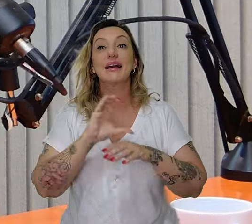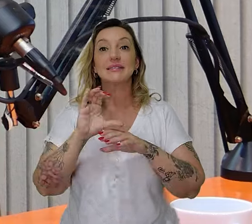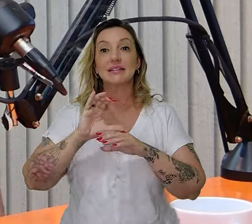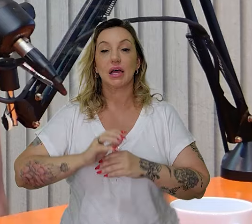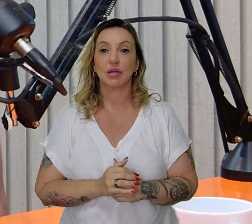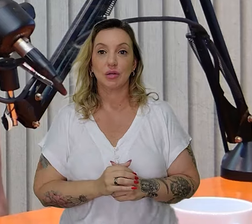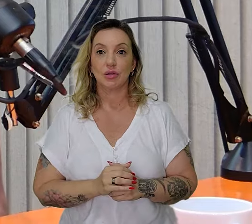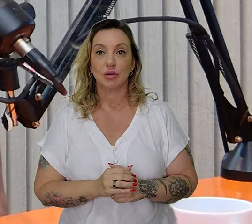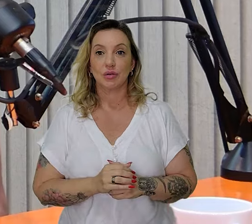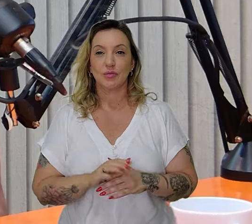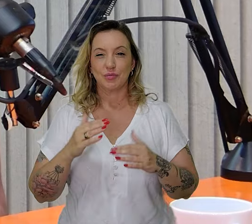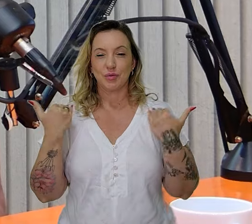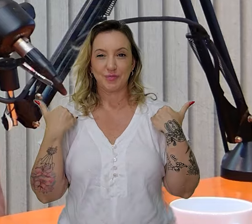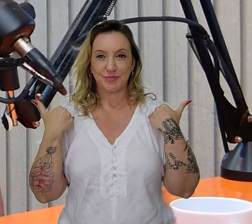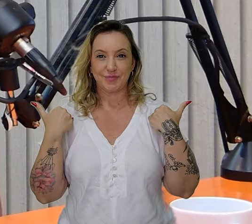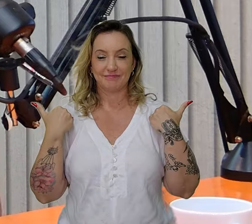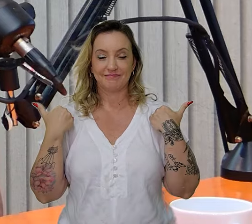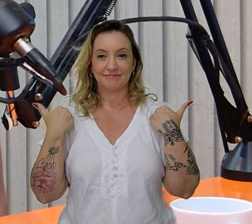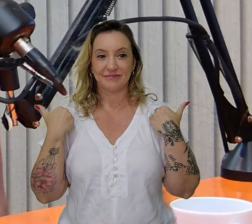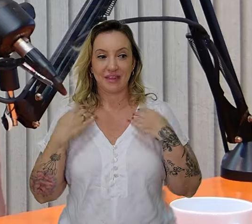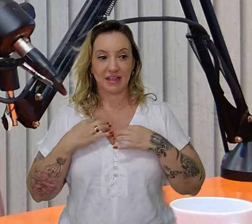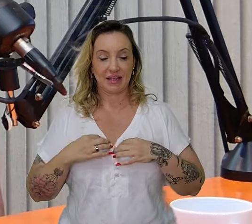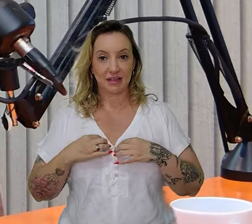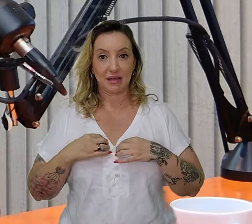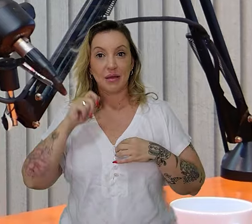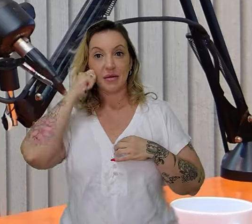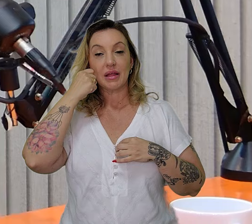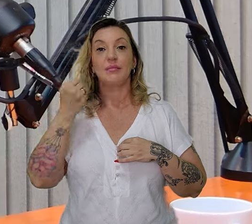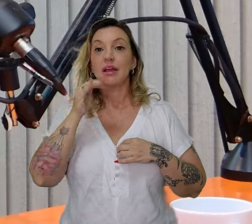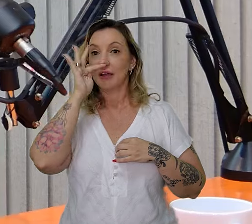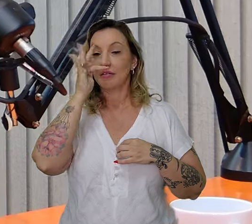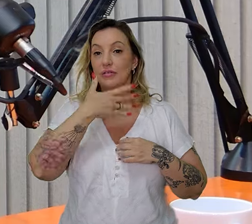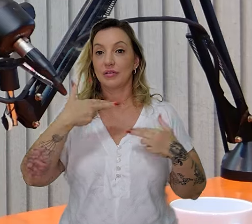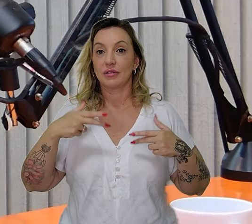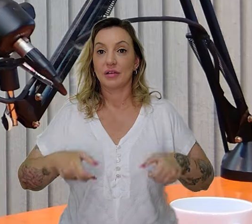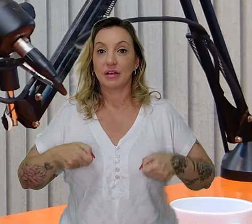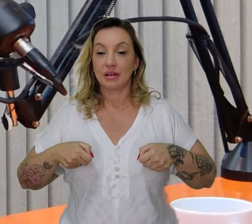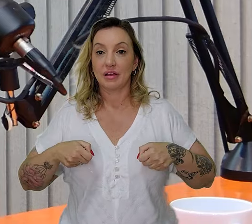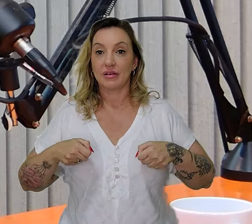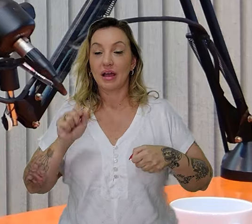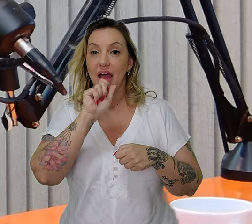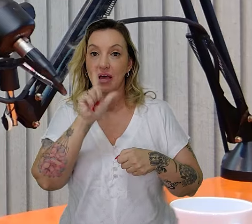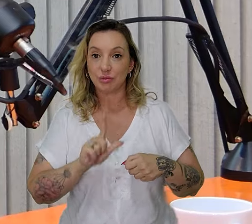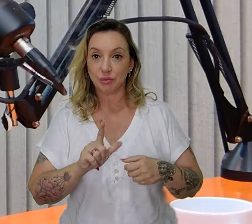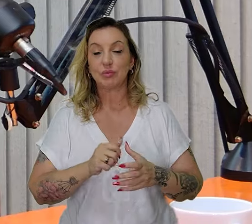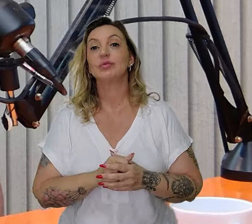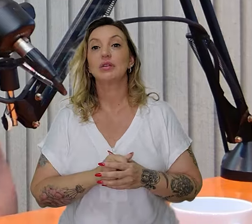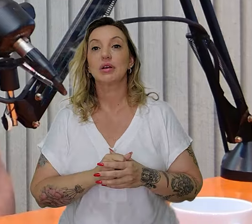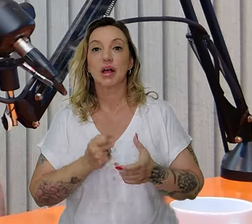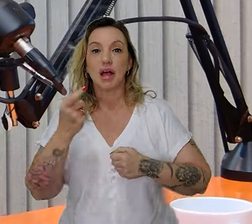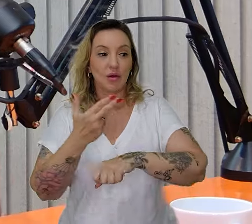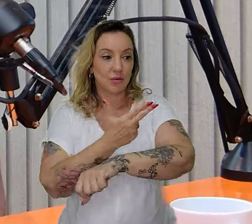castanho na altura um pouquinho para baixo do ombro tô com uma camisa preta e branca floridinha uma calça saruel Azul